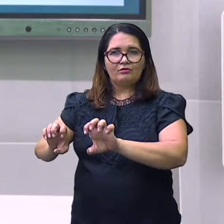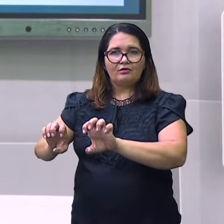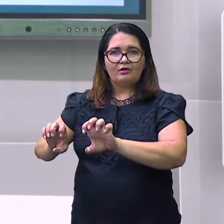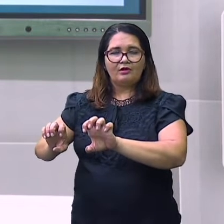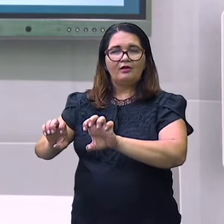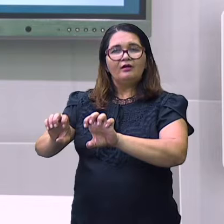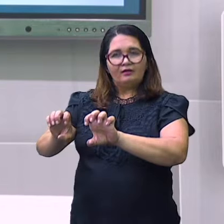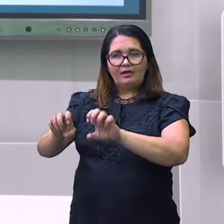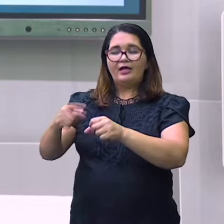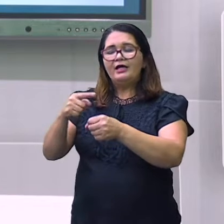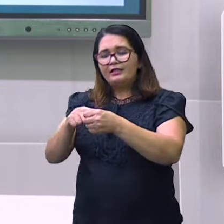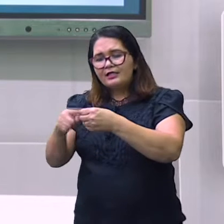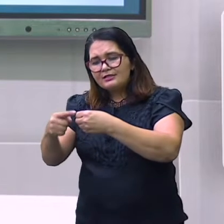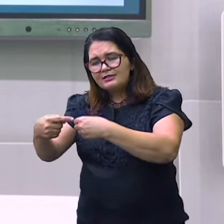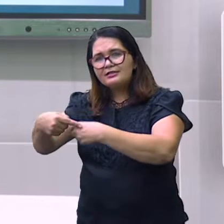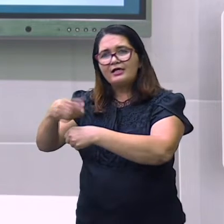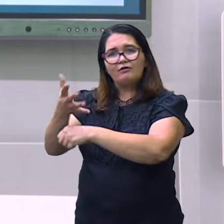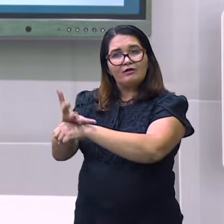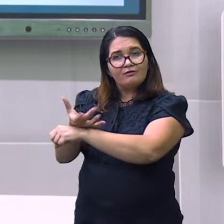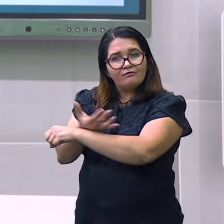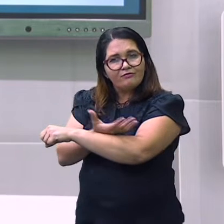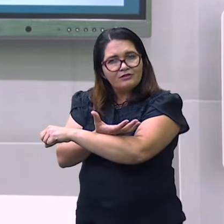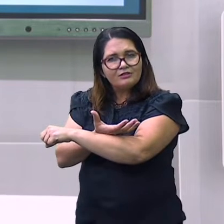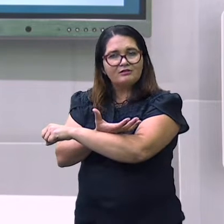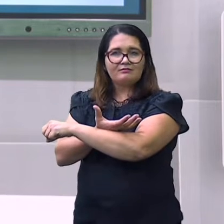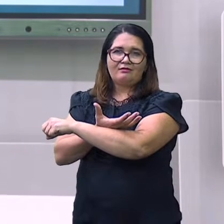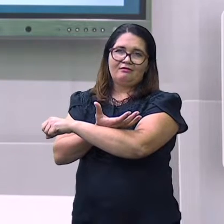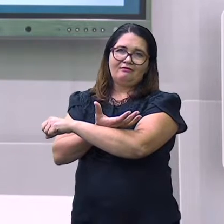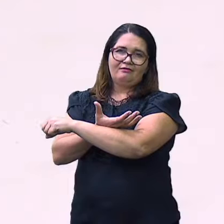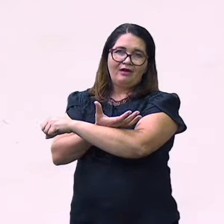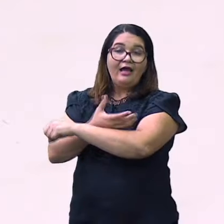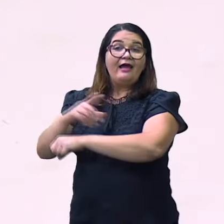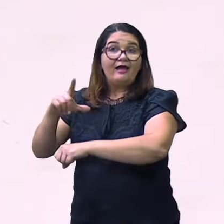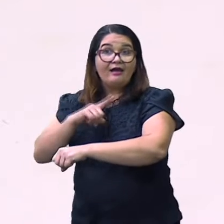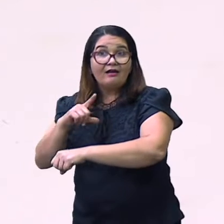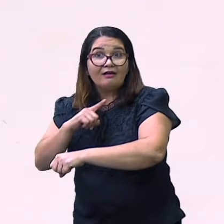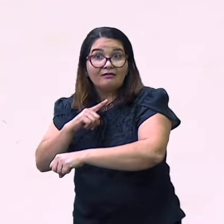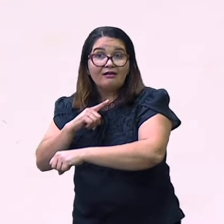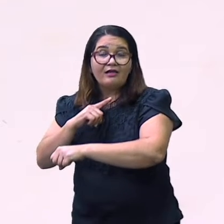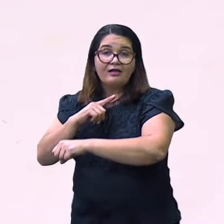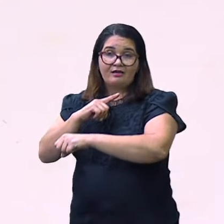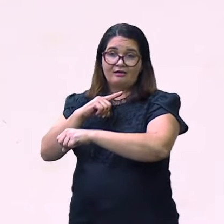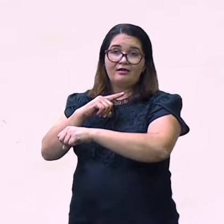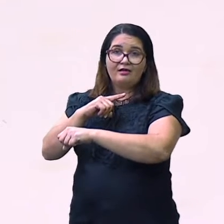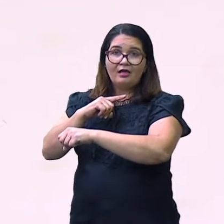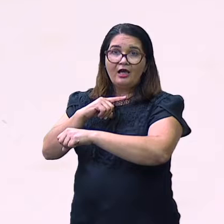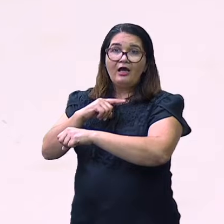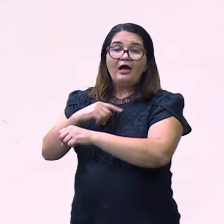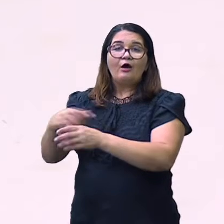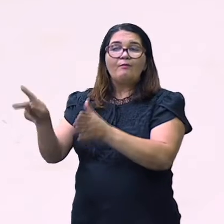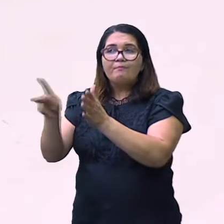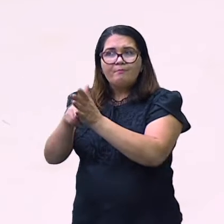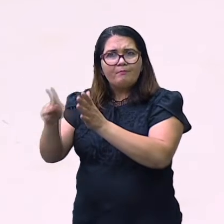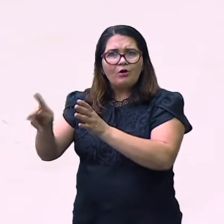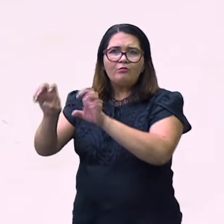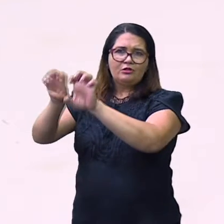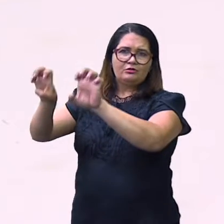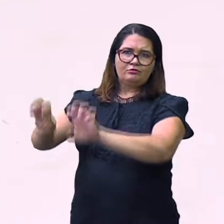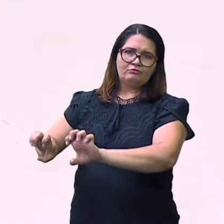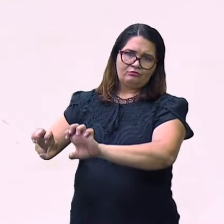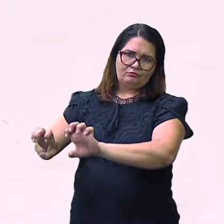estruturada dentro daquilo que você consegue fazer, não é mesmo? Se você consegue fazer de um tamanho, o seu colega conseguiu fazer um